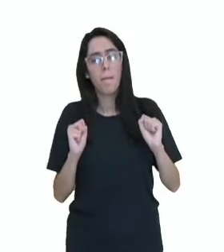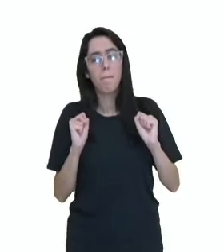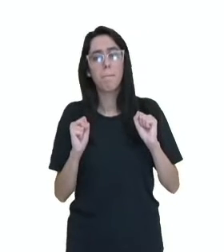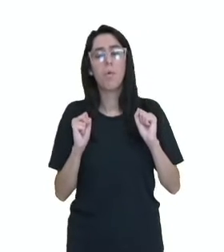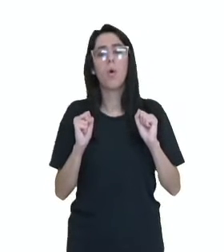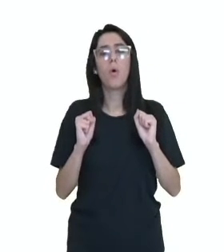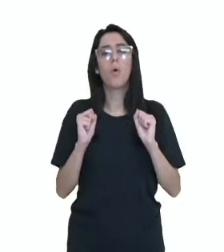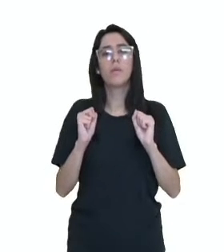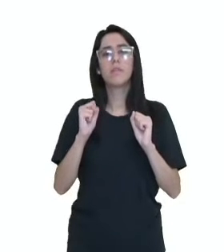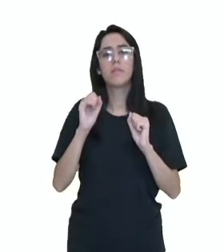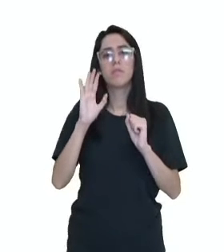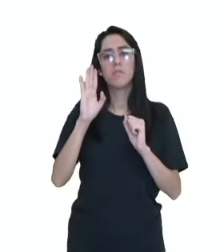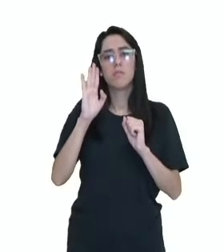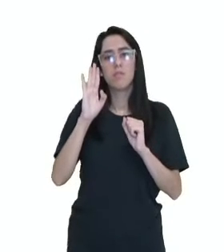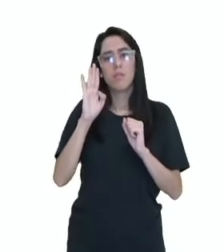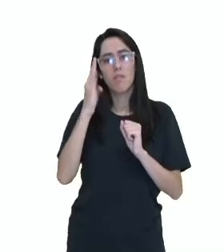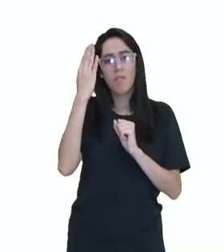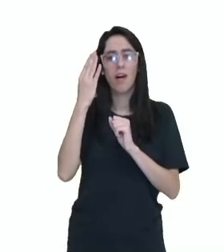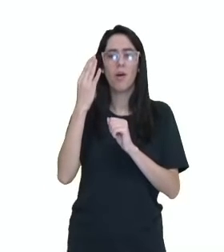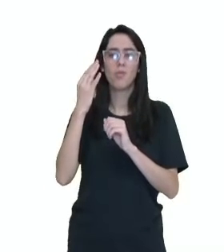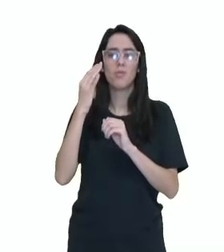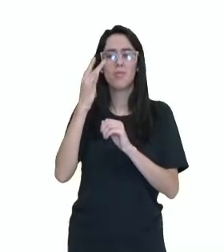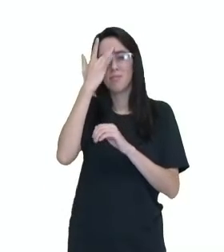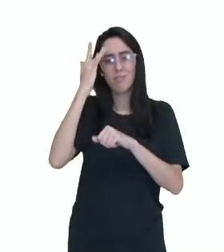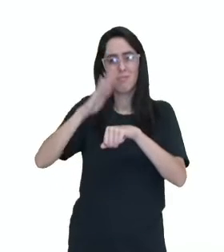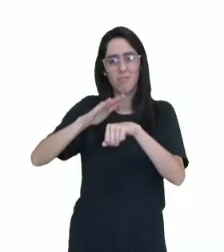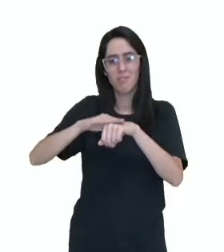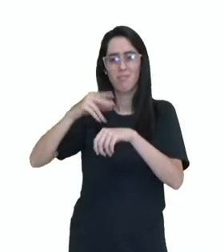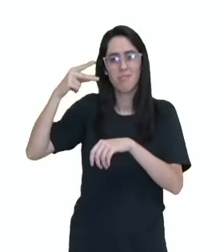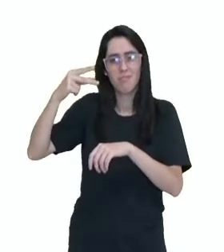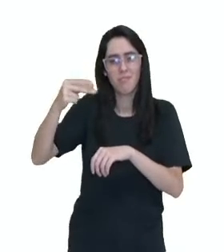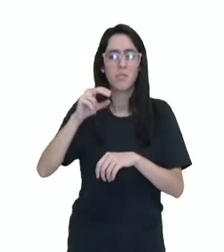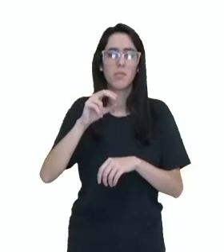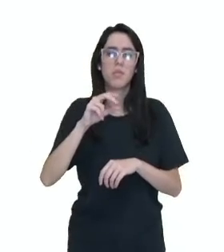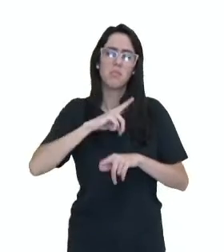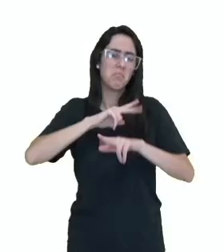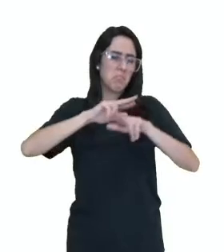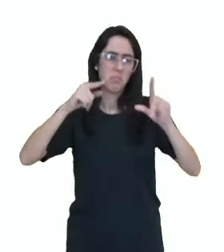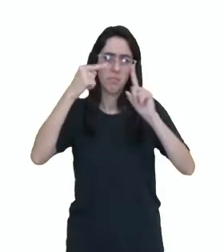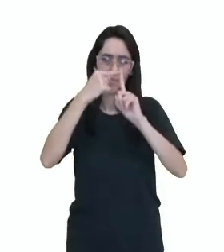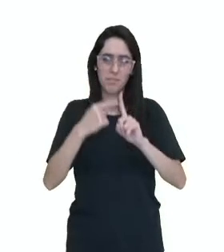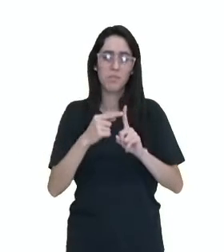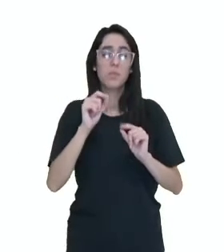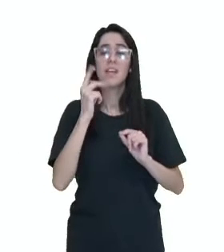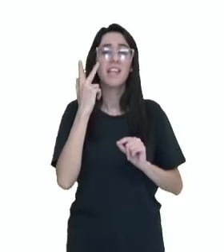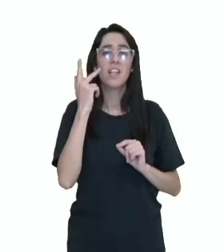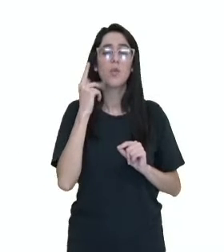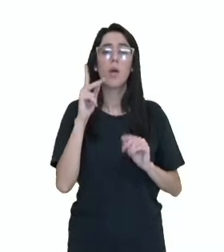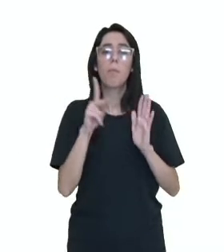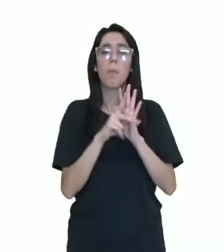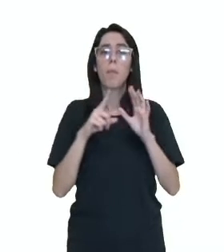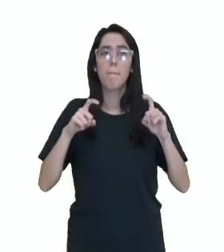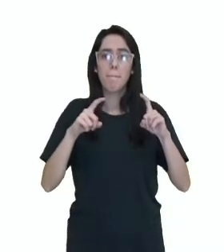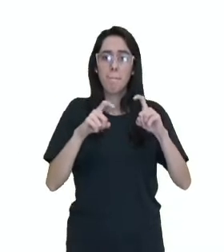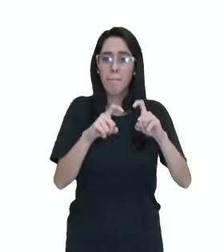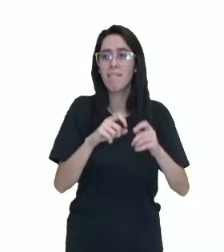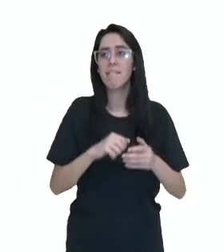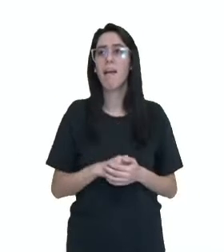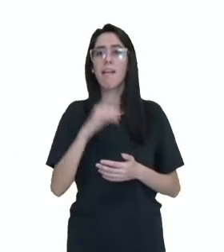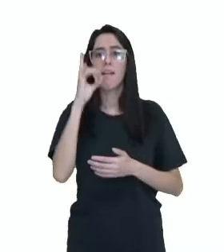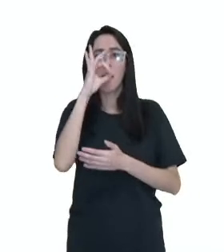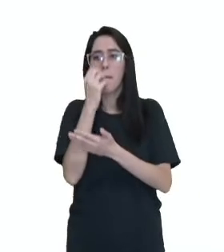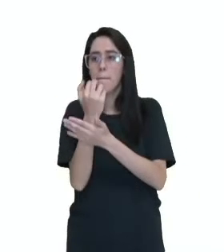artificialmente, reprodutiva, terapêutica e embrionária. A clonagem natural ocorre nas bactérias, ocorre nas